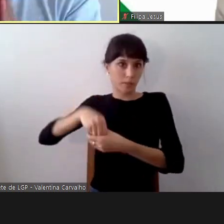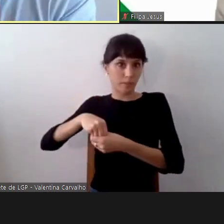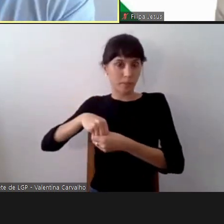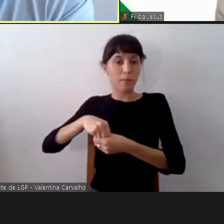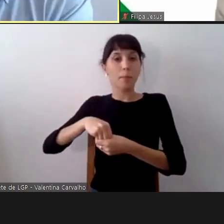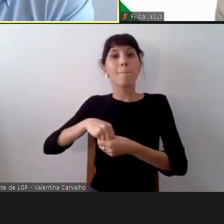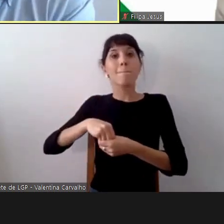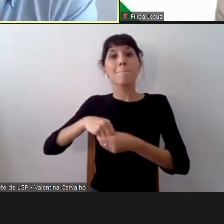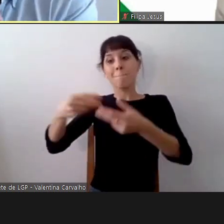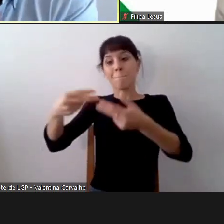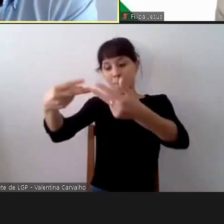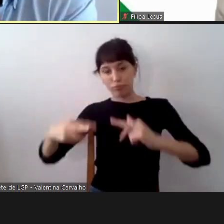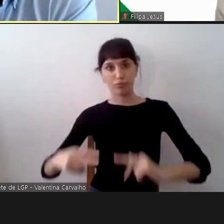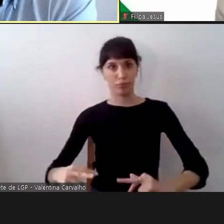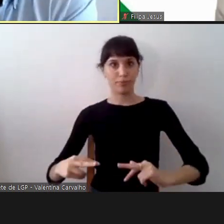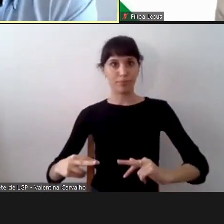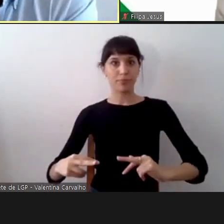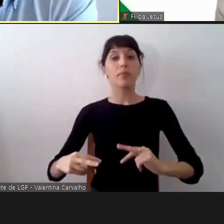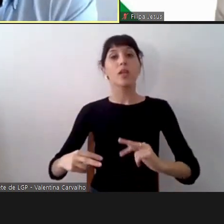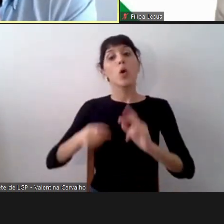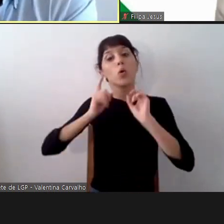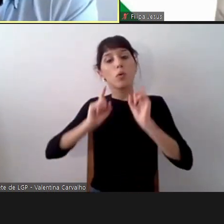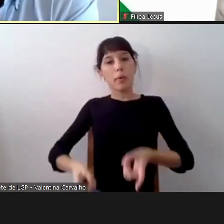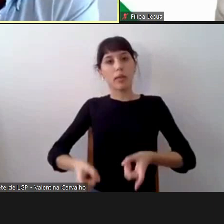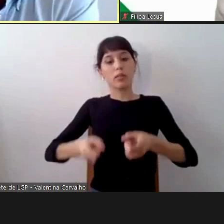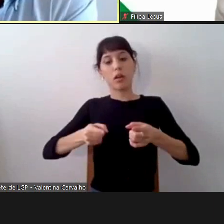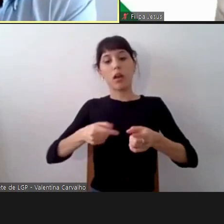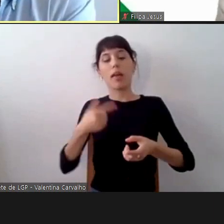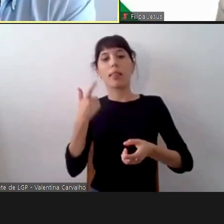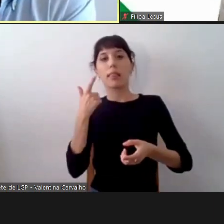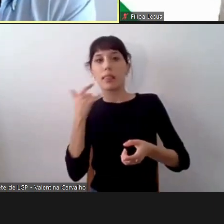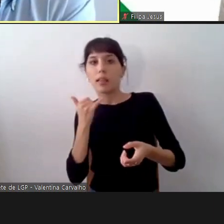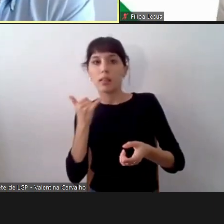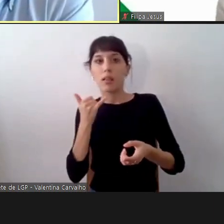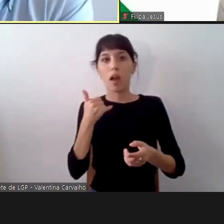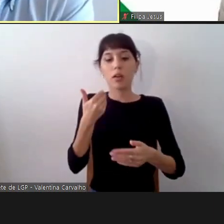baixo, e a partir daí, eventualmente, tentarmos